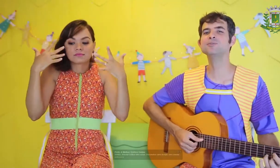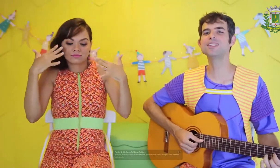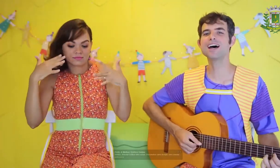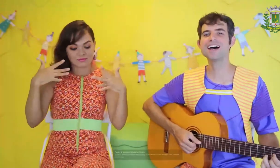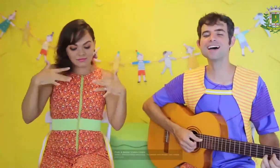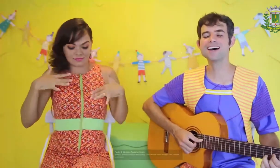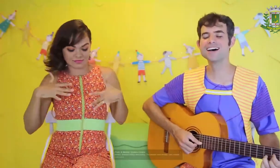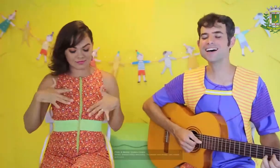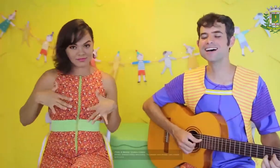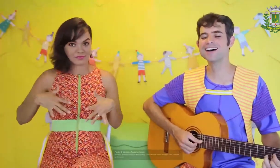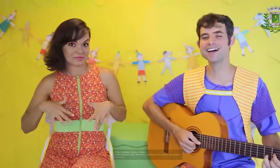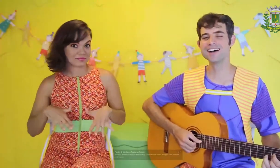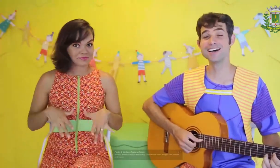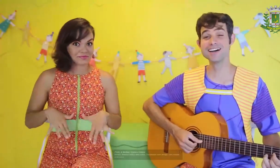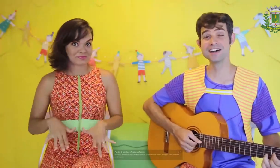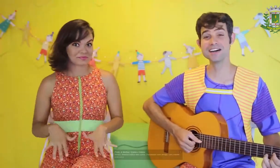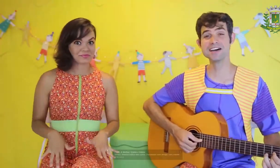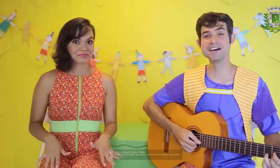para inundar.